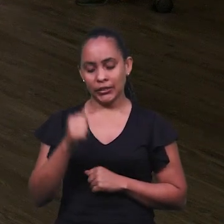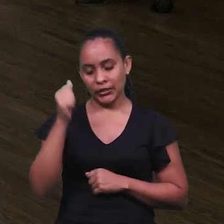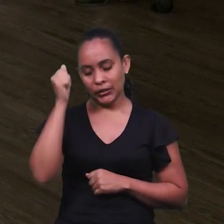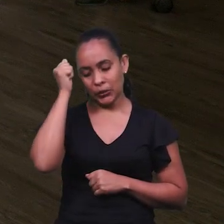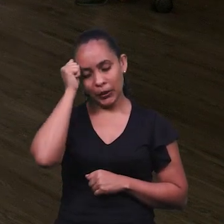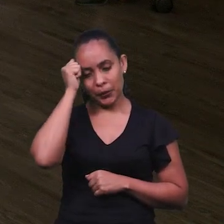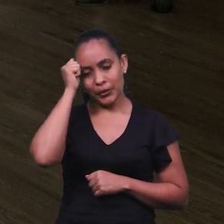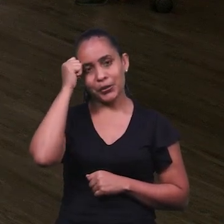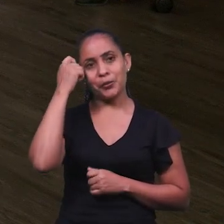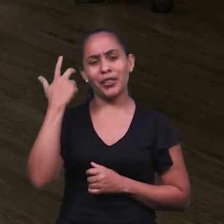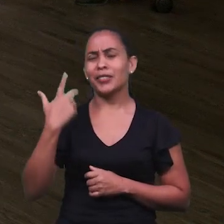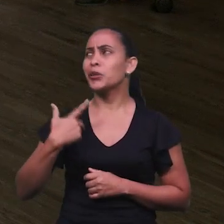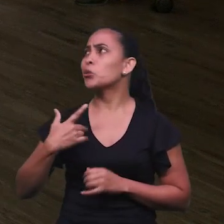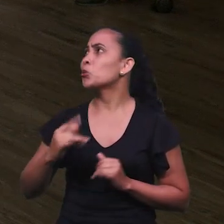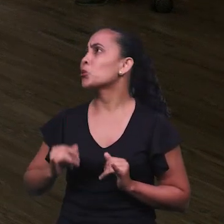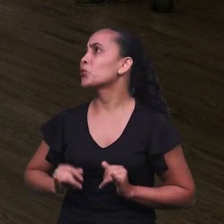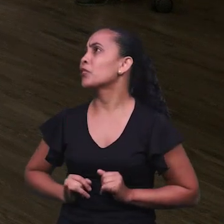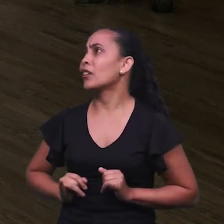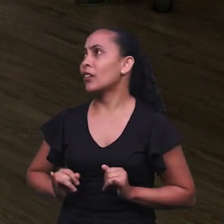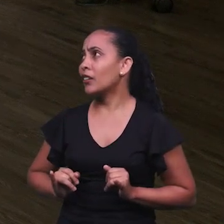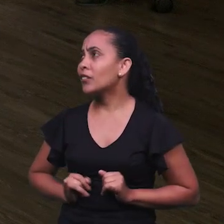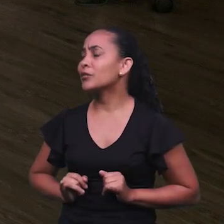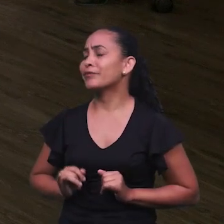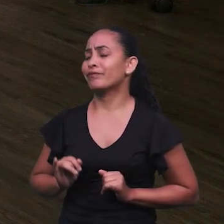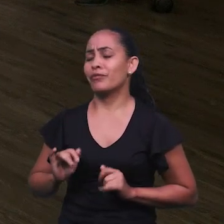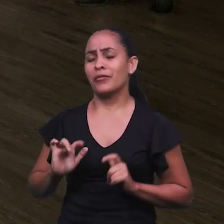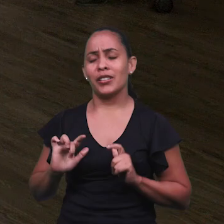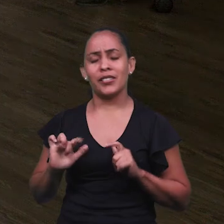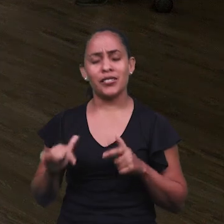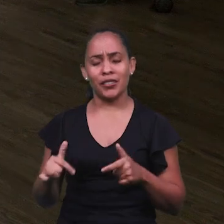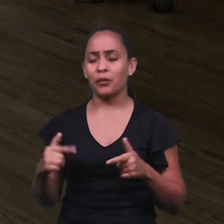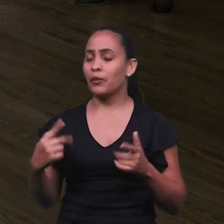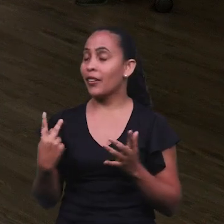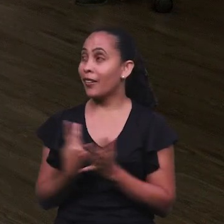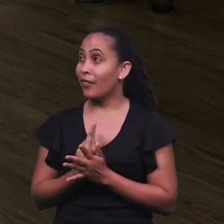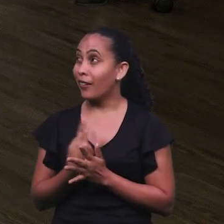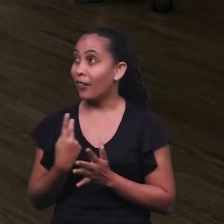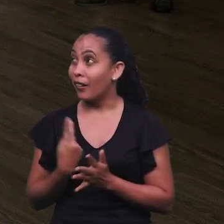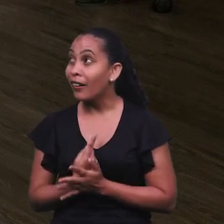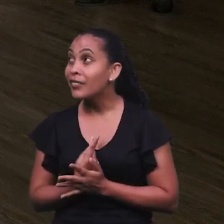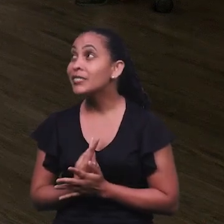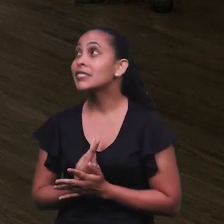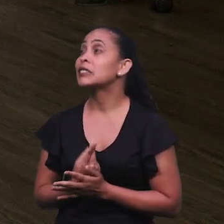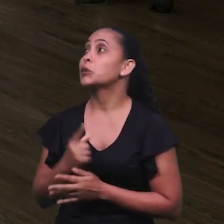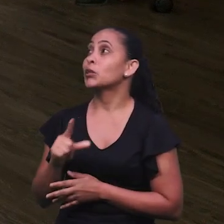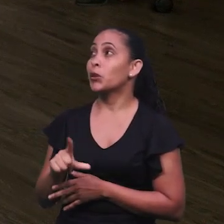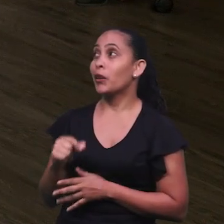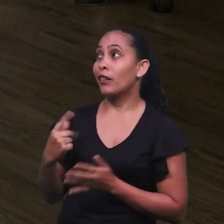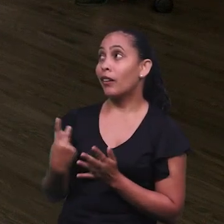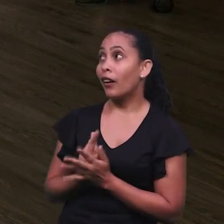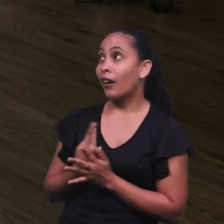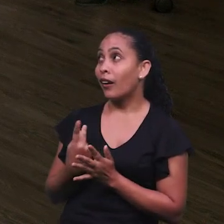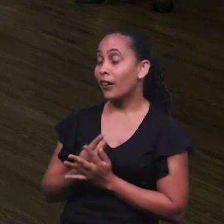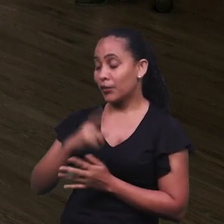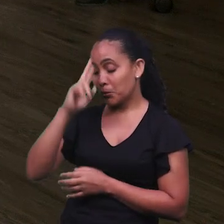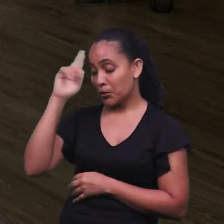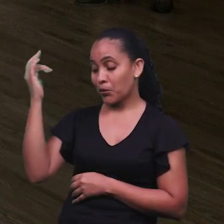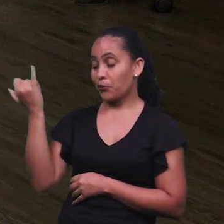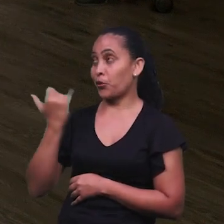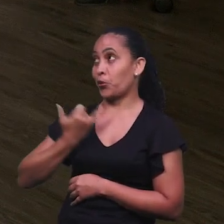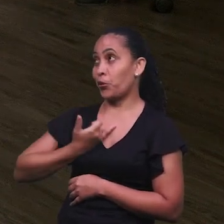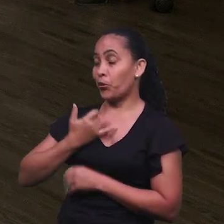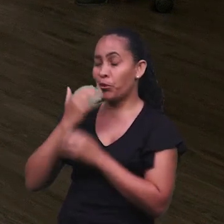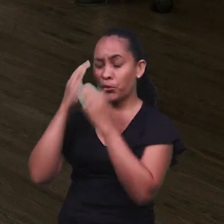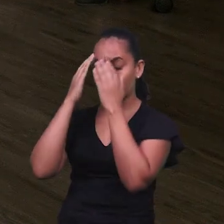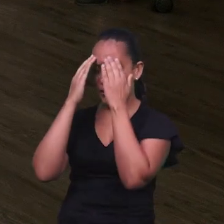arrependimento. Estou sofrendo porque fiz uma escolha errada, eu me precipitei, eu não ouvi a revelação do